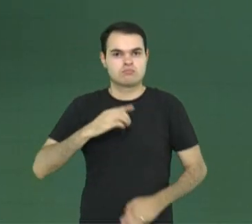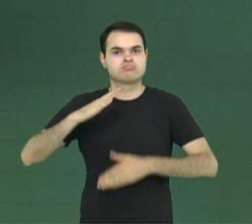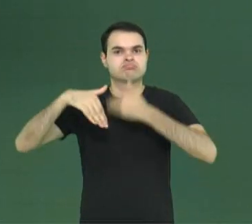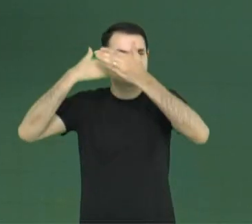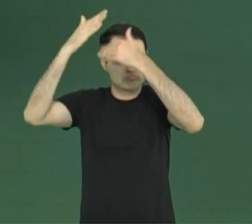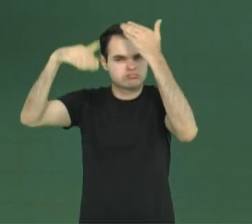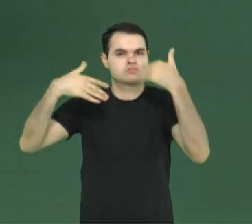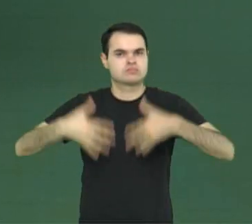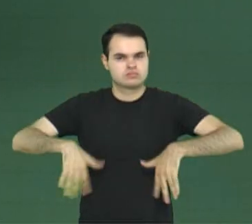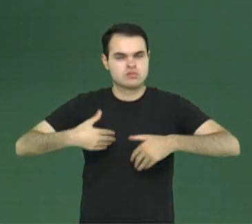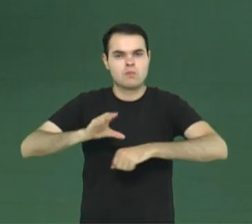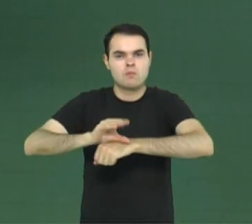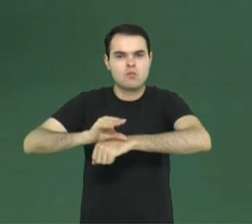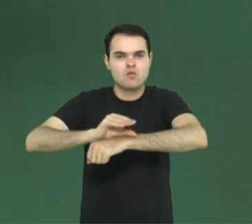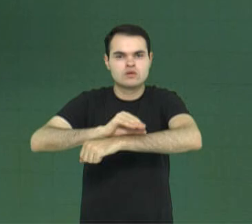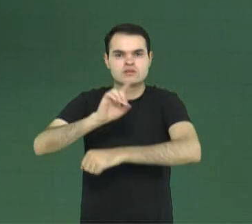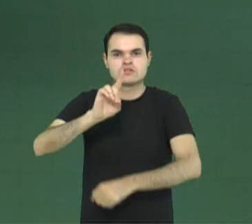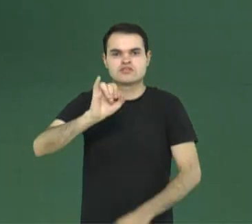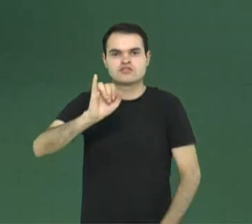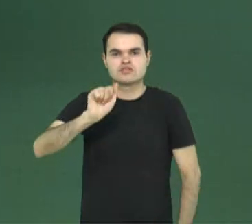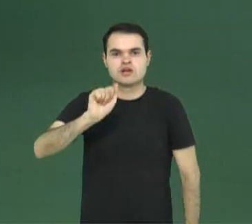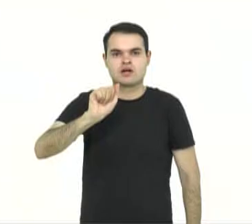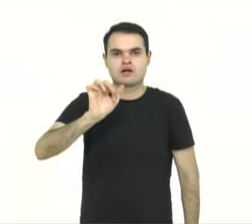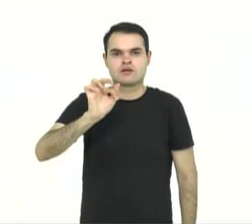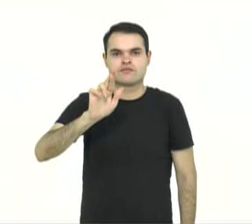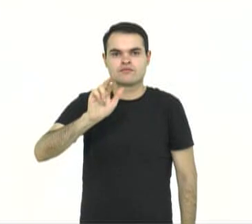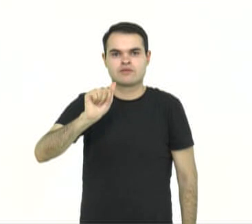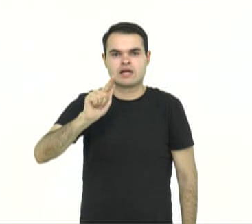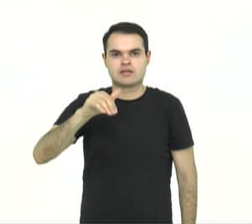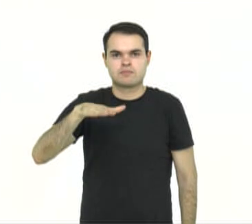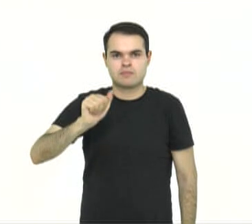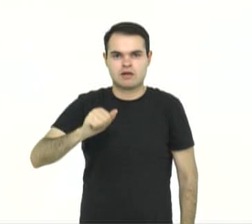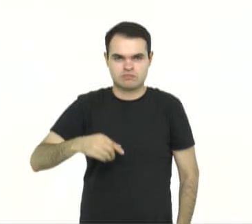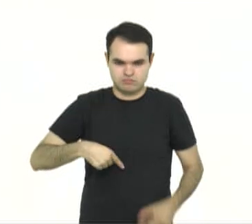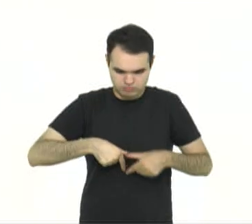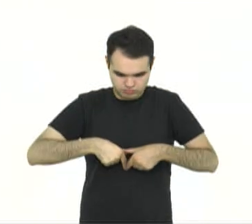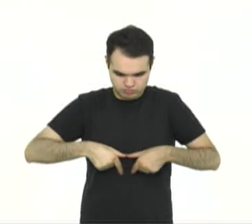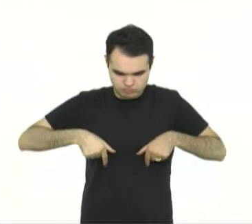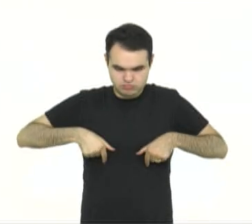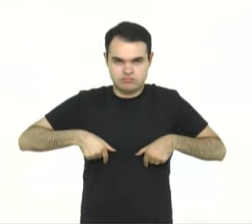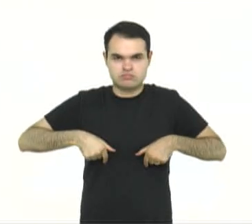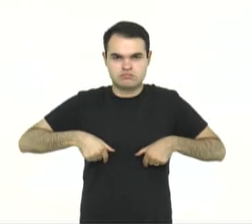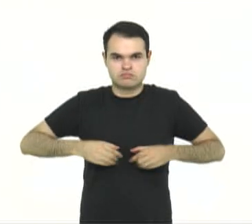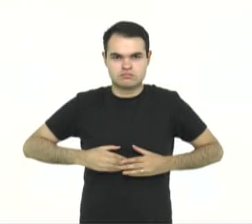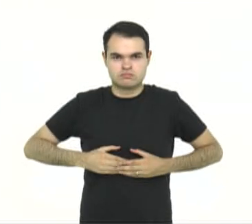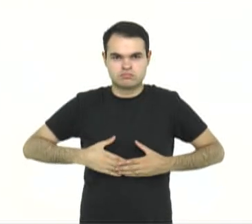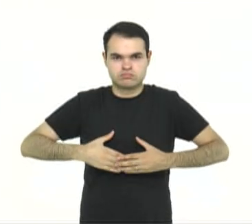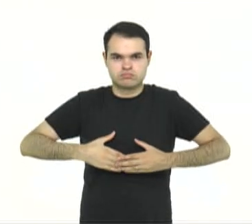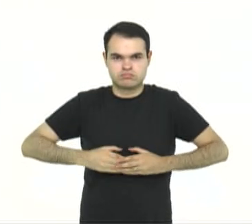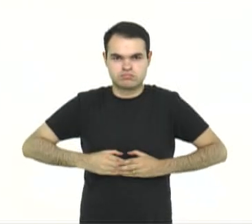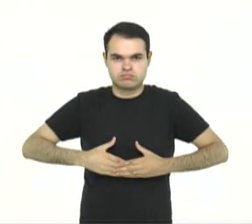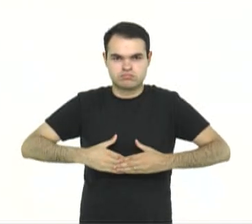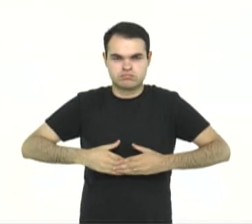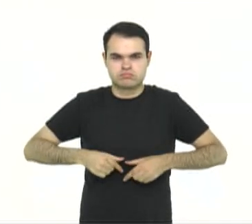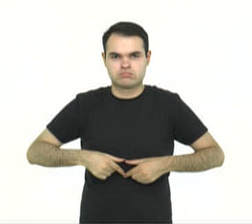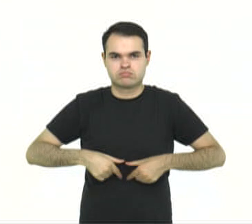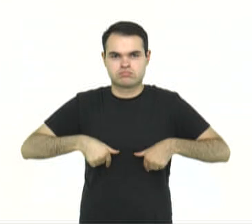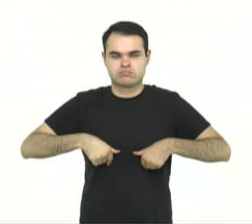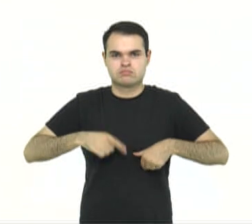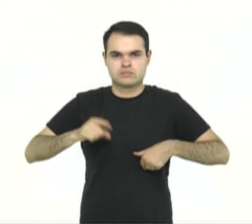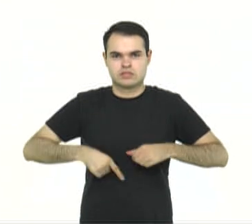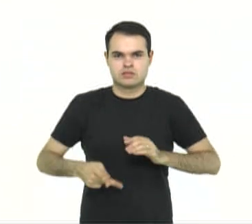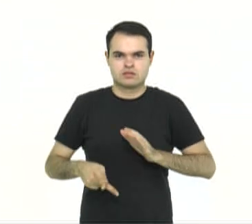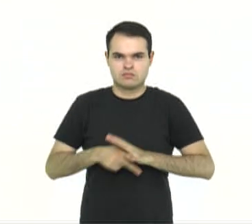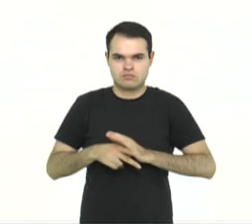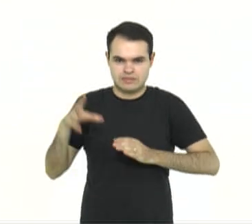eu tenho um músculo chamado diafragma. E o diafragma que vai ser responsável pela movimentação, juntamente com os músculos